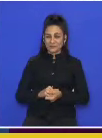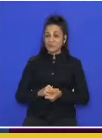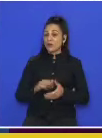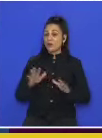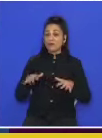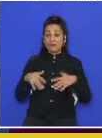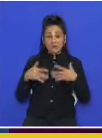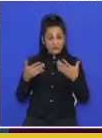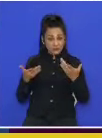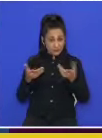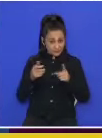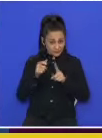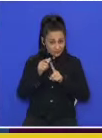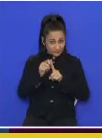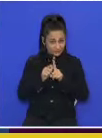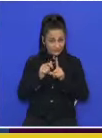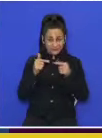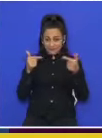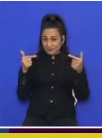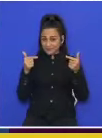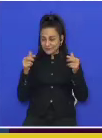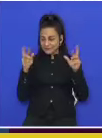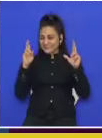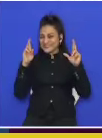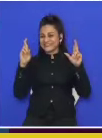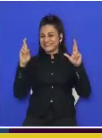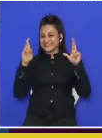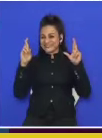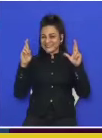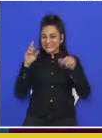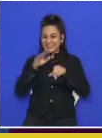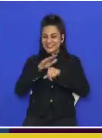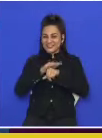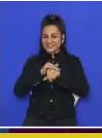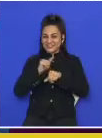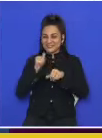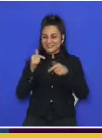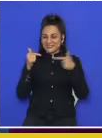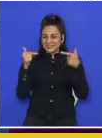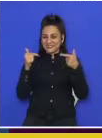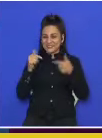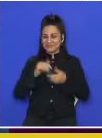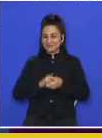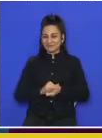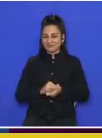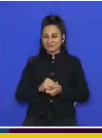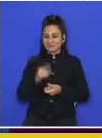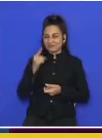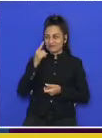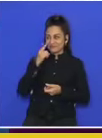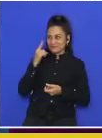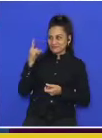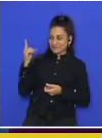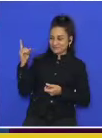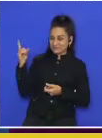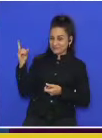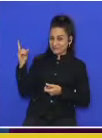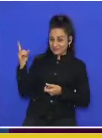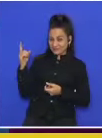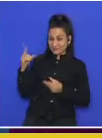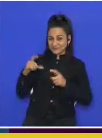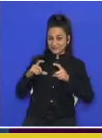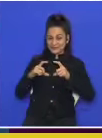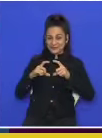Qual é o seu mês da sorte? Estamos na torcida. Pode chamar que a sorte vem. Está na tela. Bola